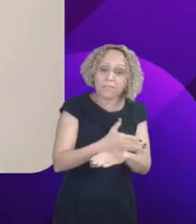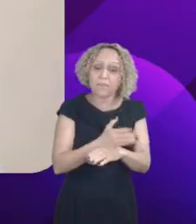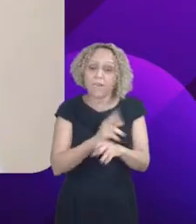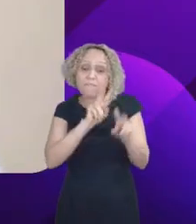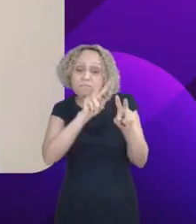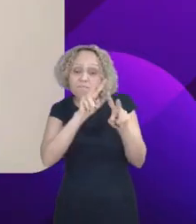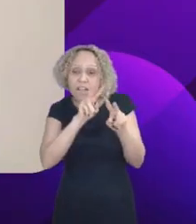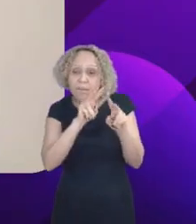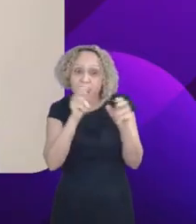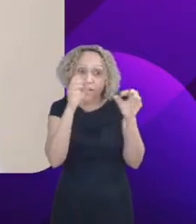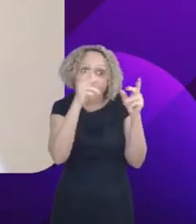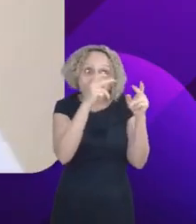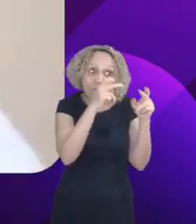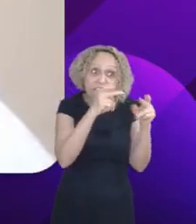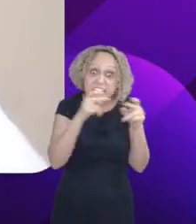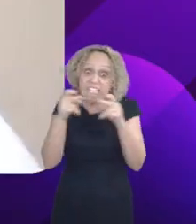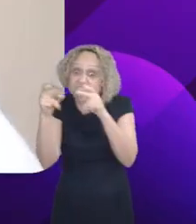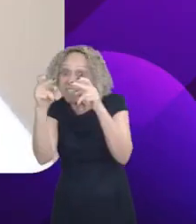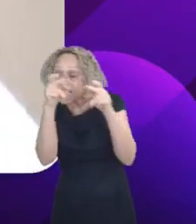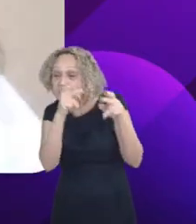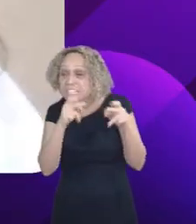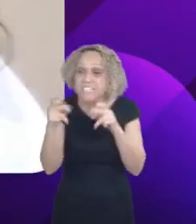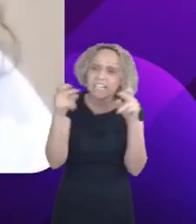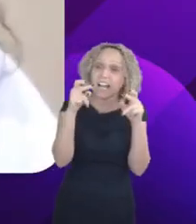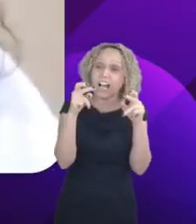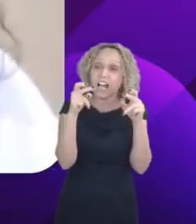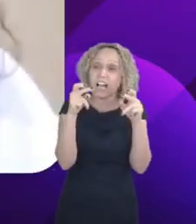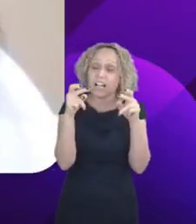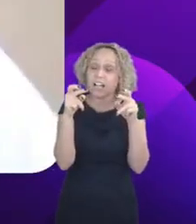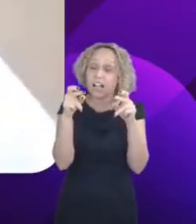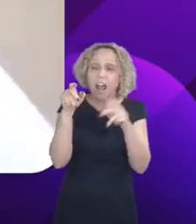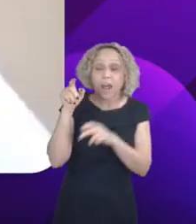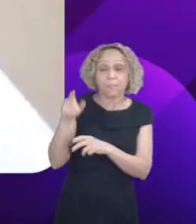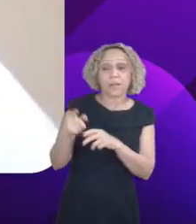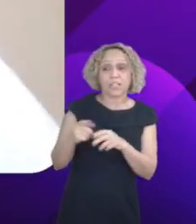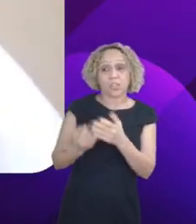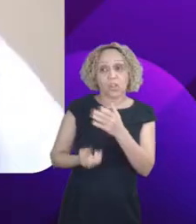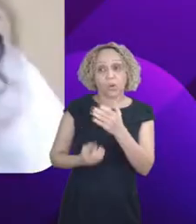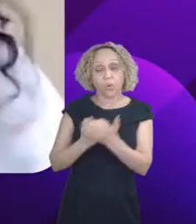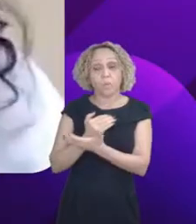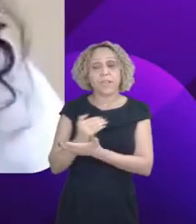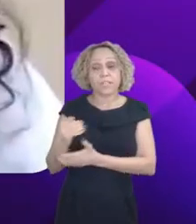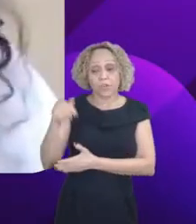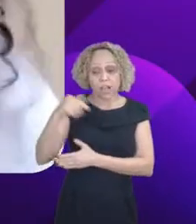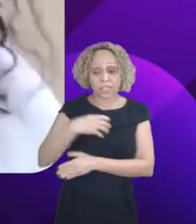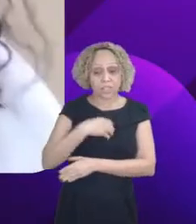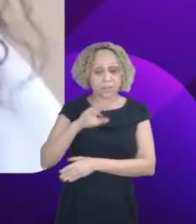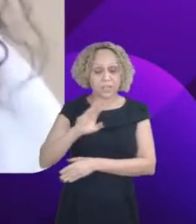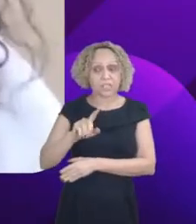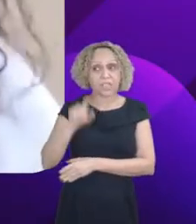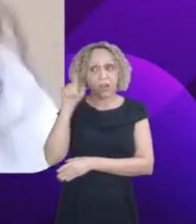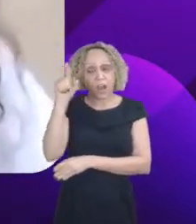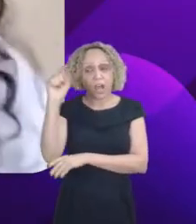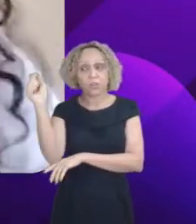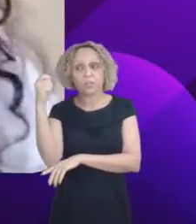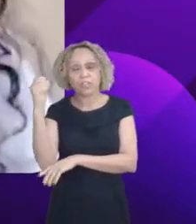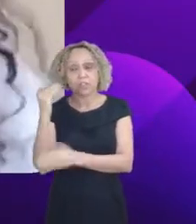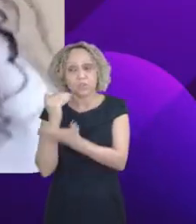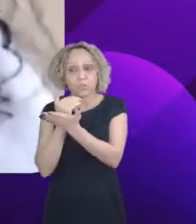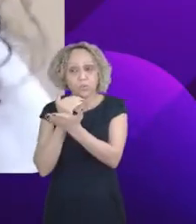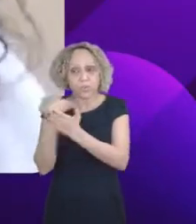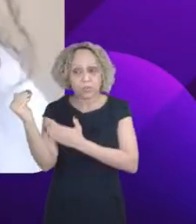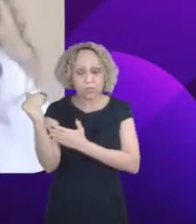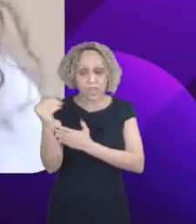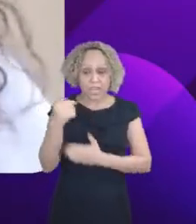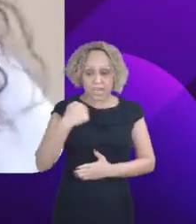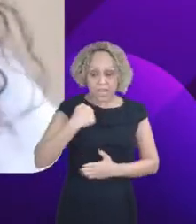tenente-coronel Nádia, que lá atrás construiu a Patrulha Maria da Penha. Eu tive a oportunidade de ir no Rio Grande do Sul, aprender um